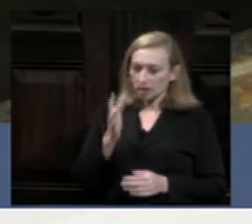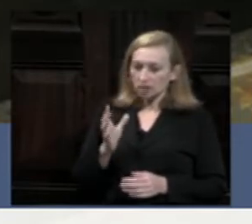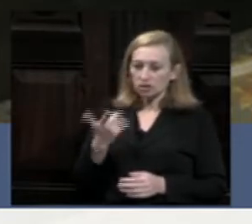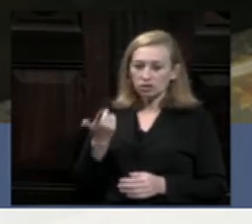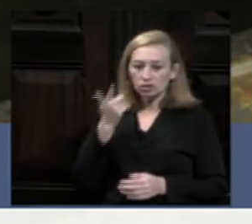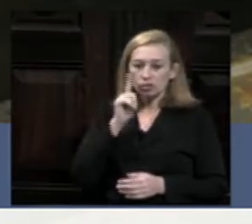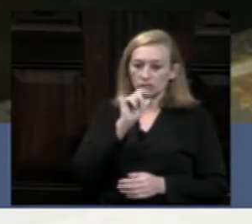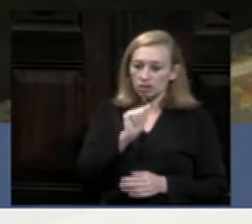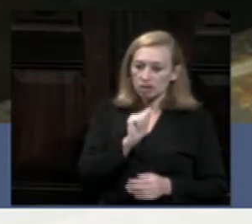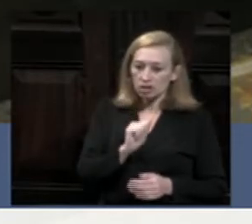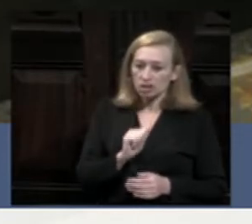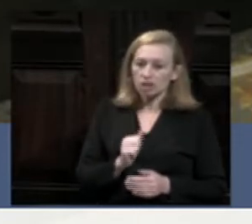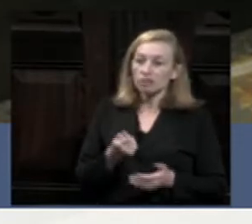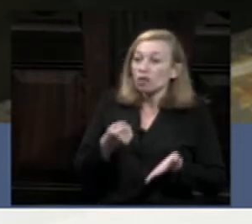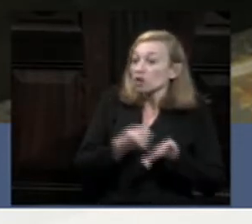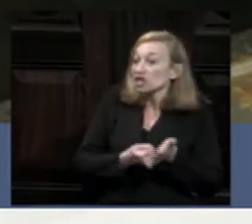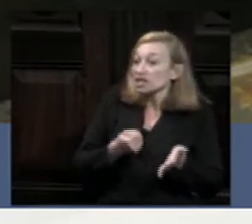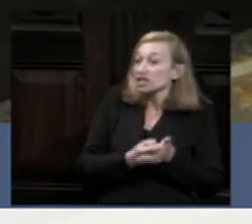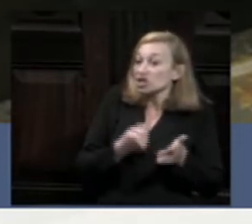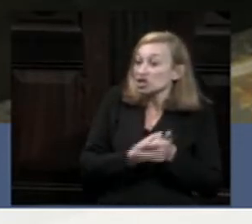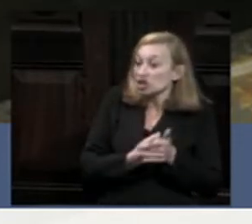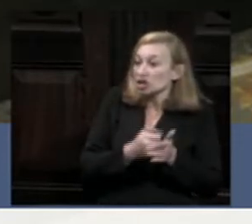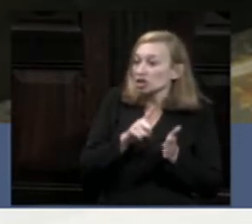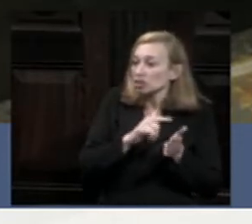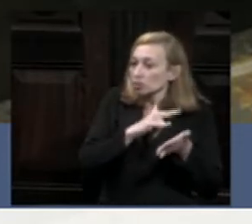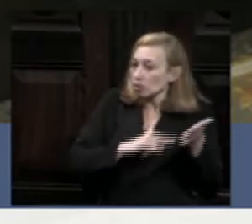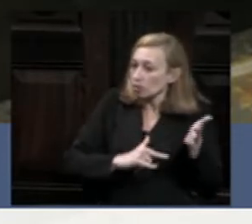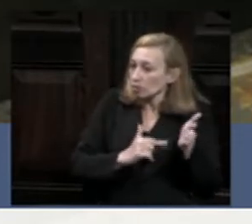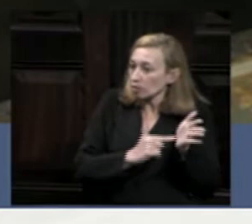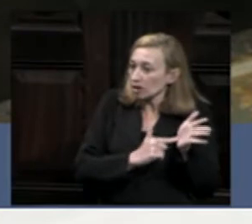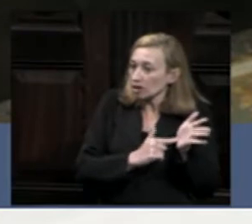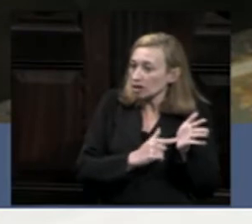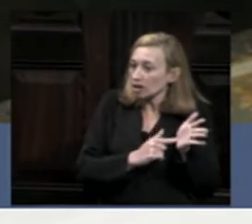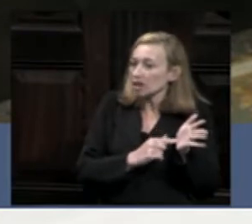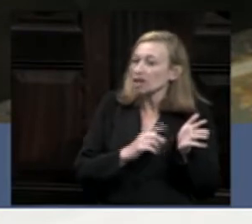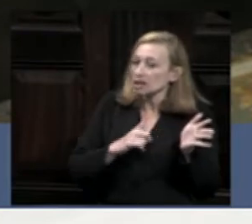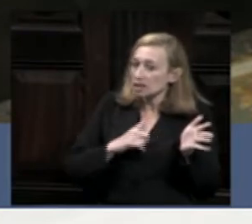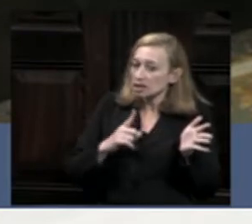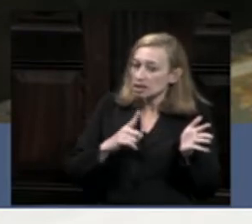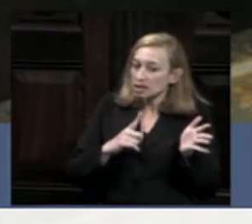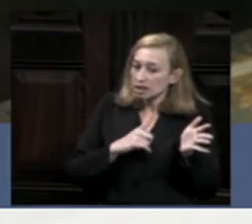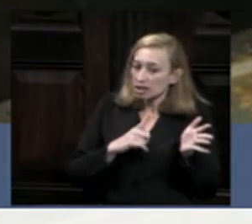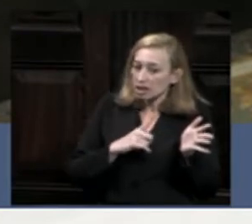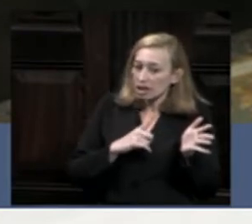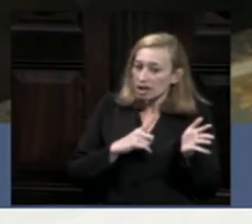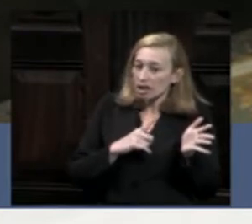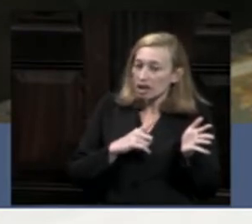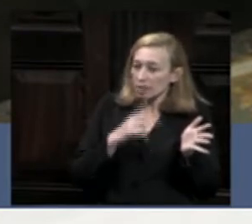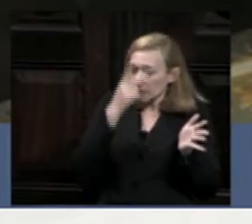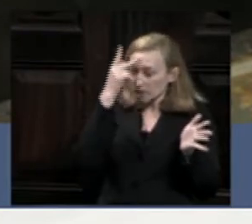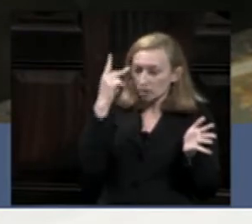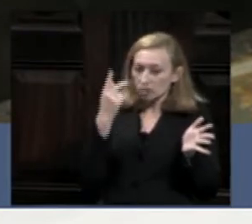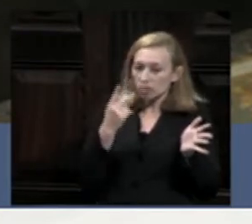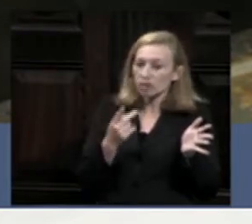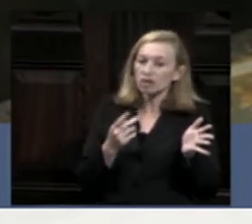requisitos exigidos em lei, ela vai sendo cumprida ao longo do curso de formação e agora, conforme a redação final do projeto, na data da posse,